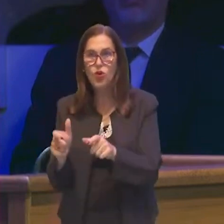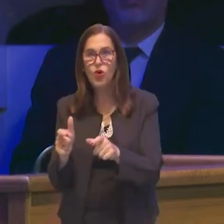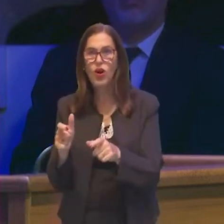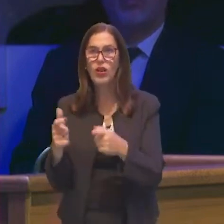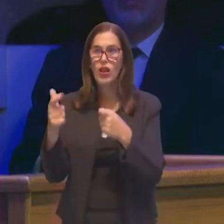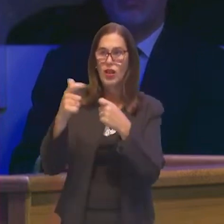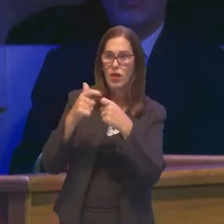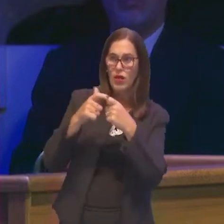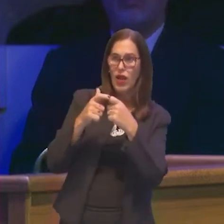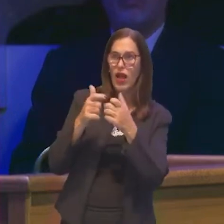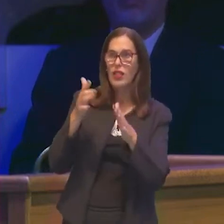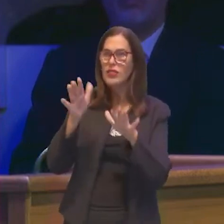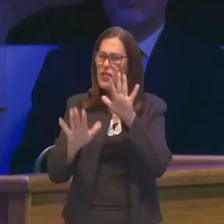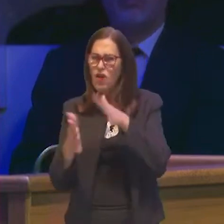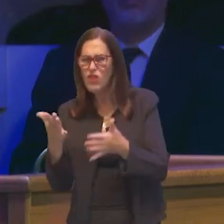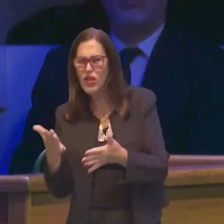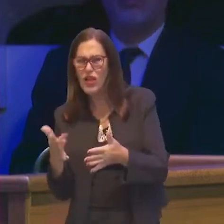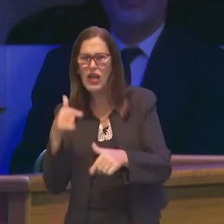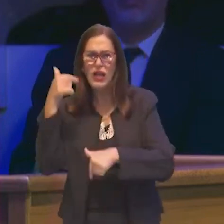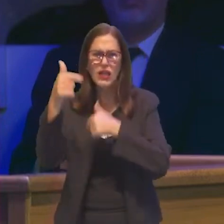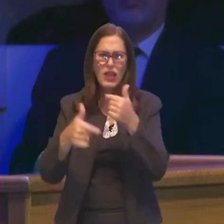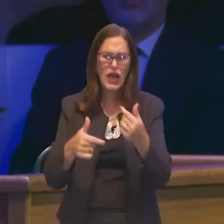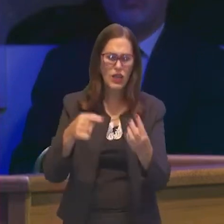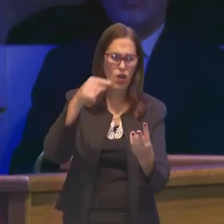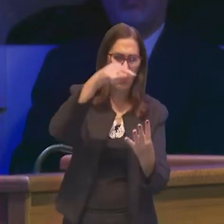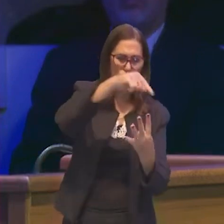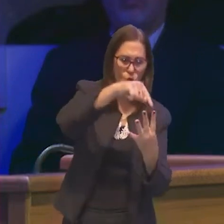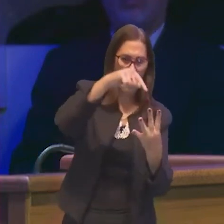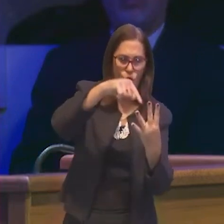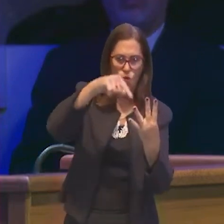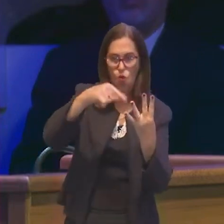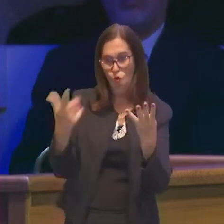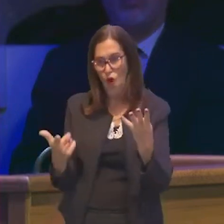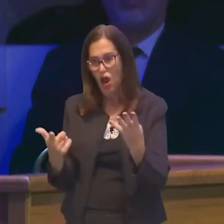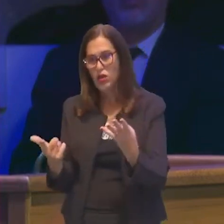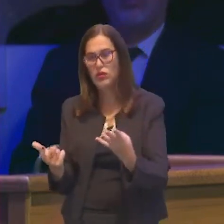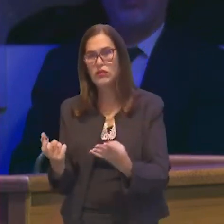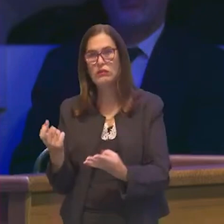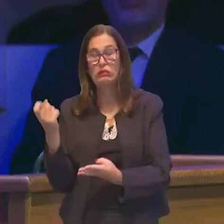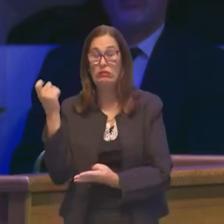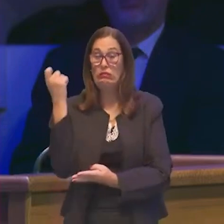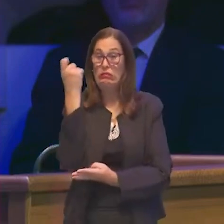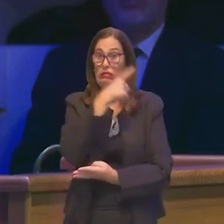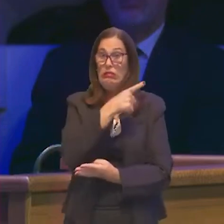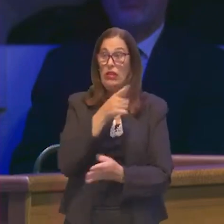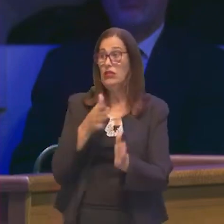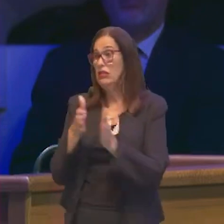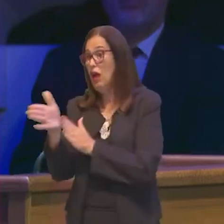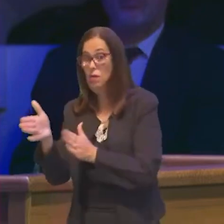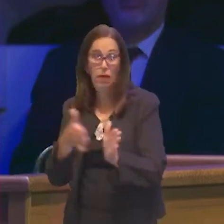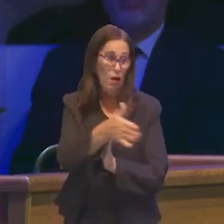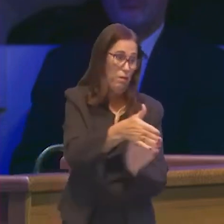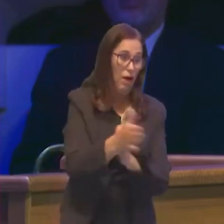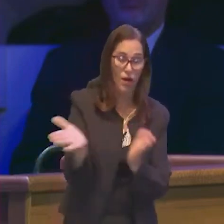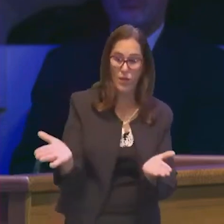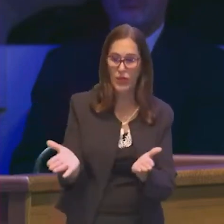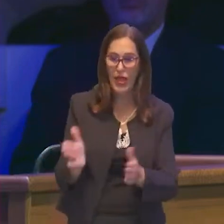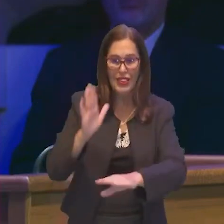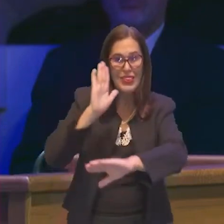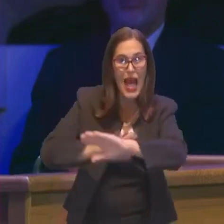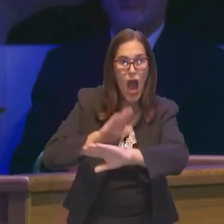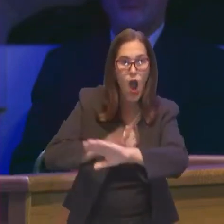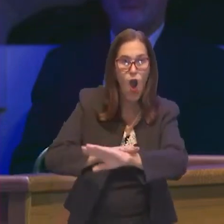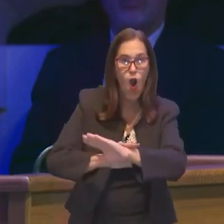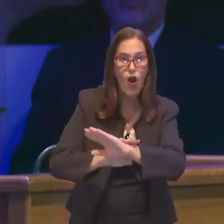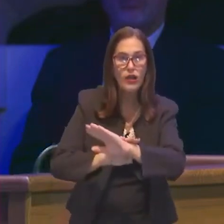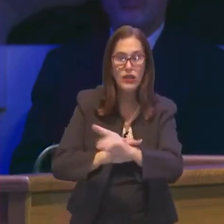saúde, muitas vezes trabalham em escala complicada, e sai daqui, sai para ali. Mas na hora que estes